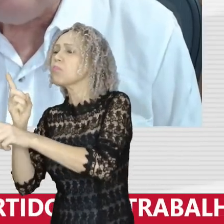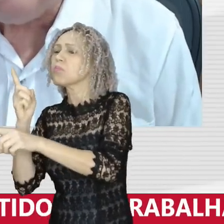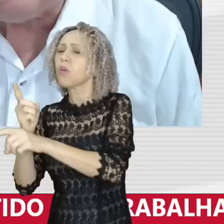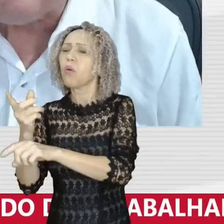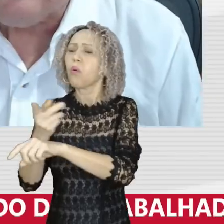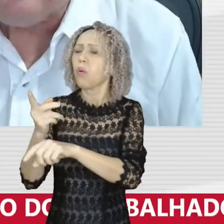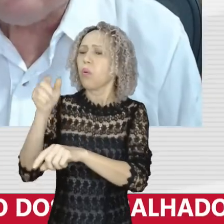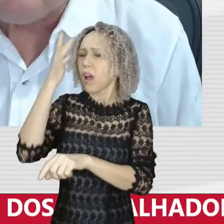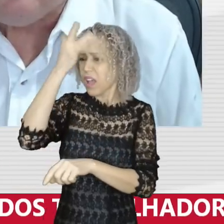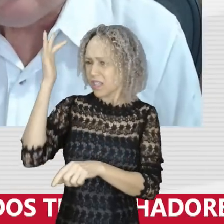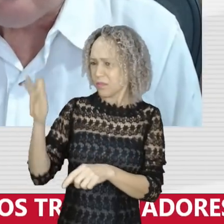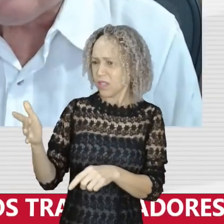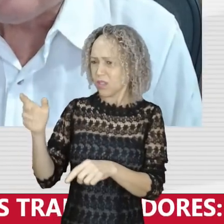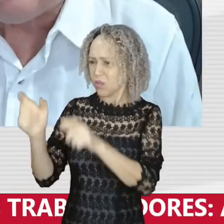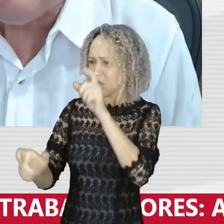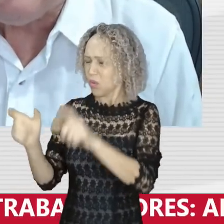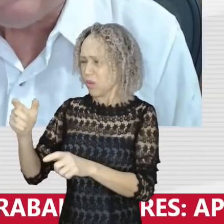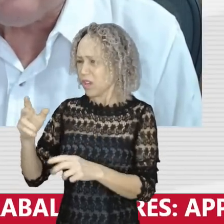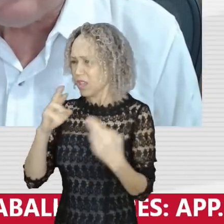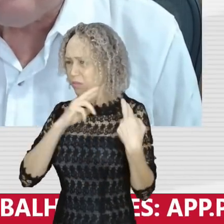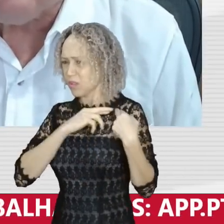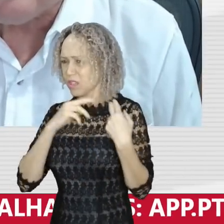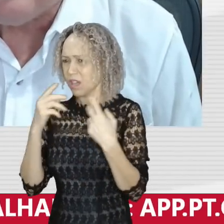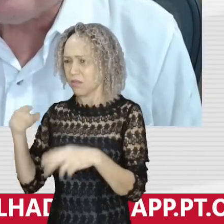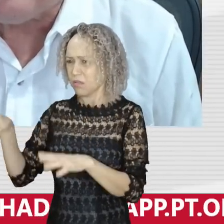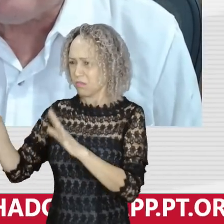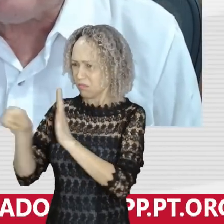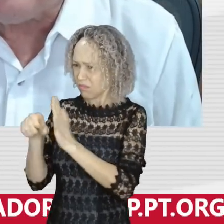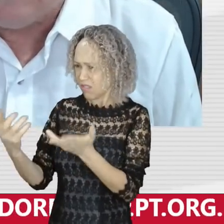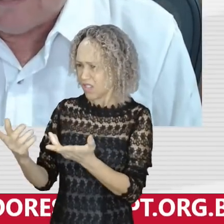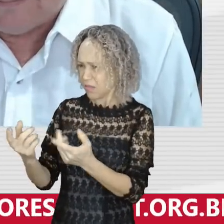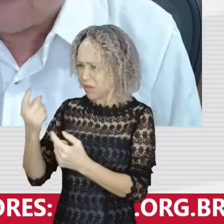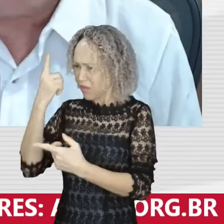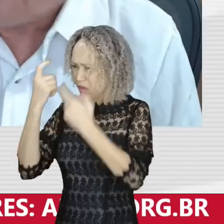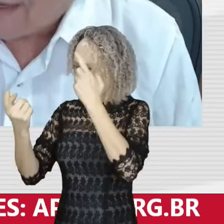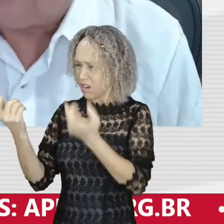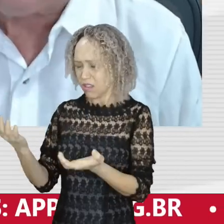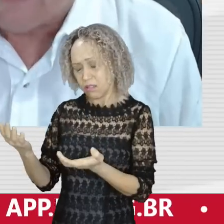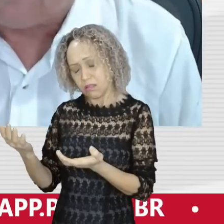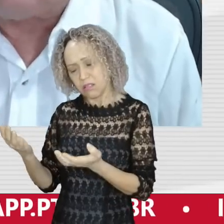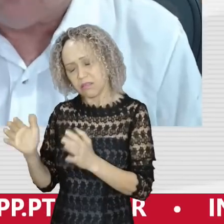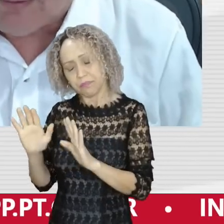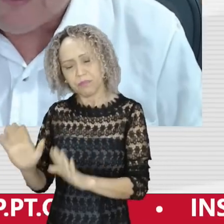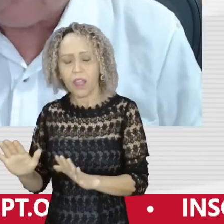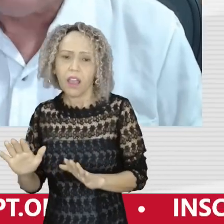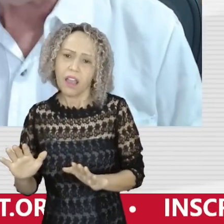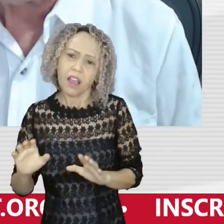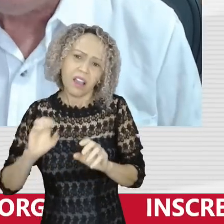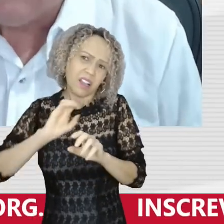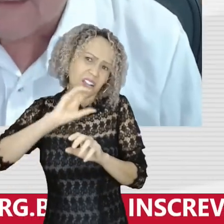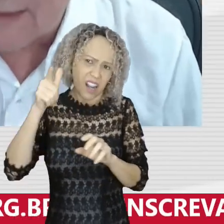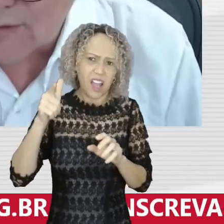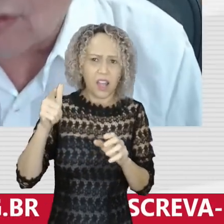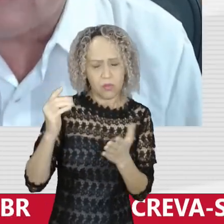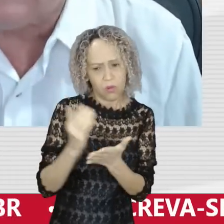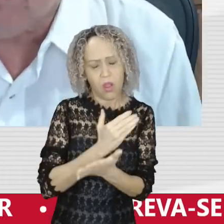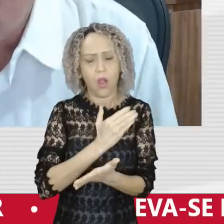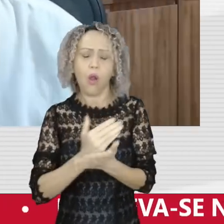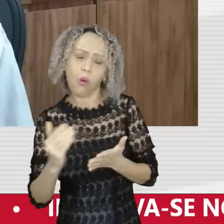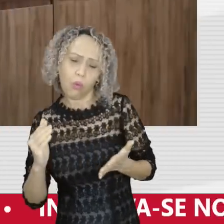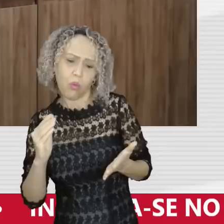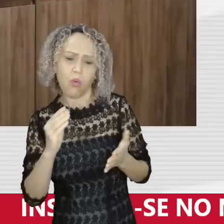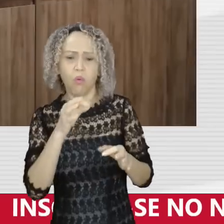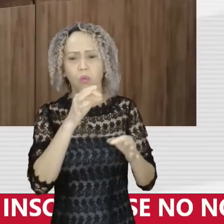É, a polícia... É claro que não podemos generalizar. Né? Claro, claro, não podemos. Esses setores